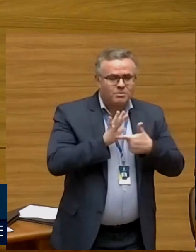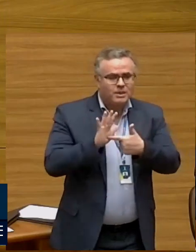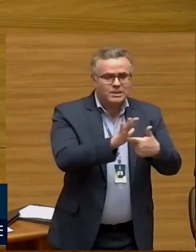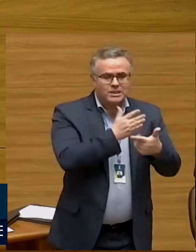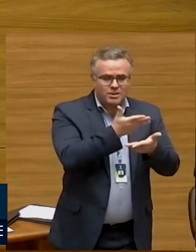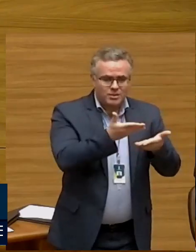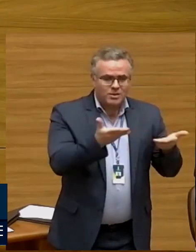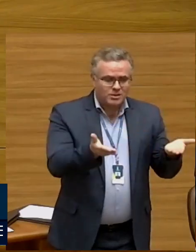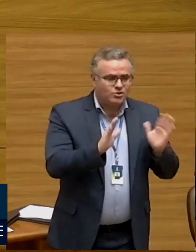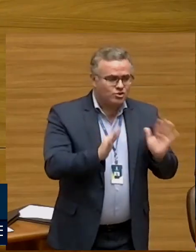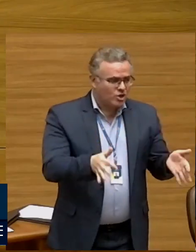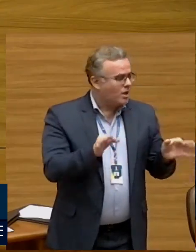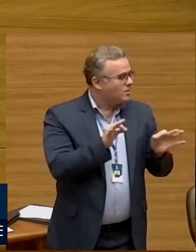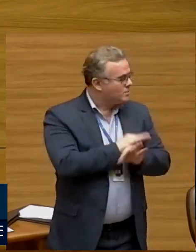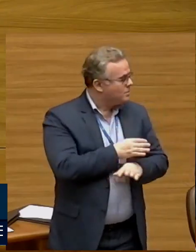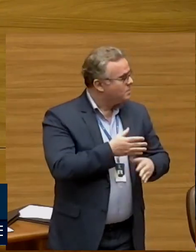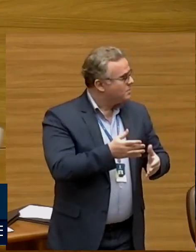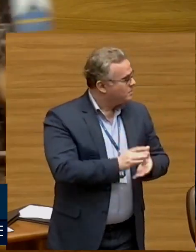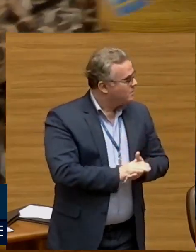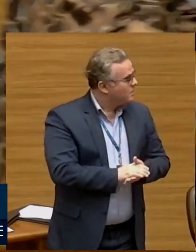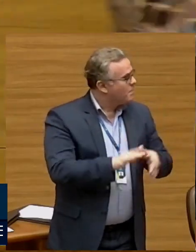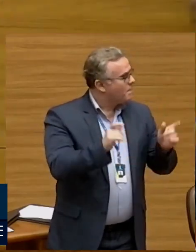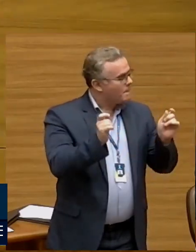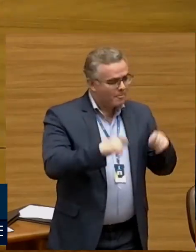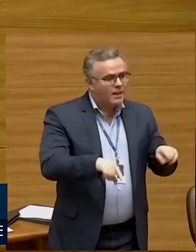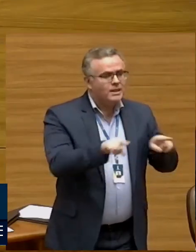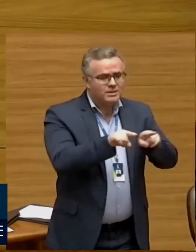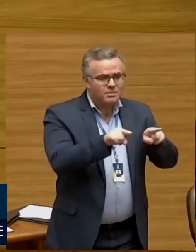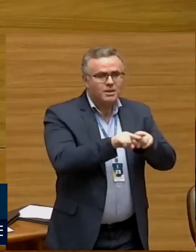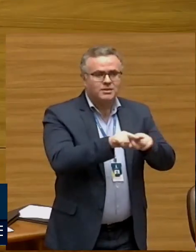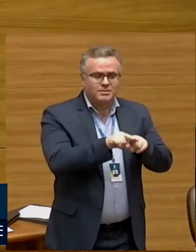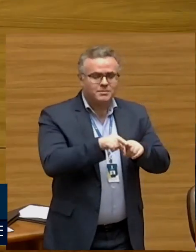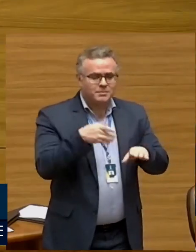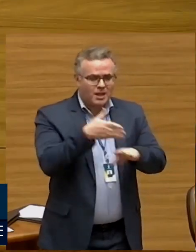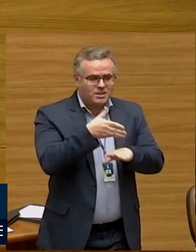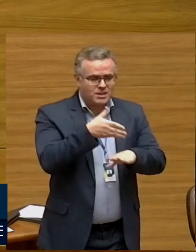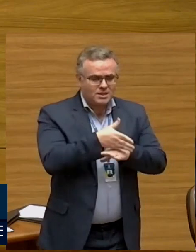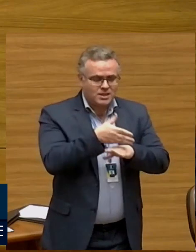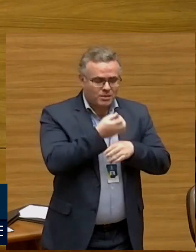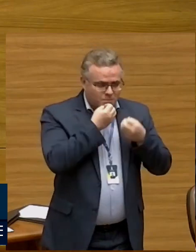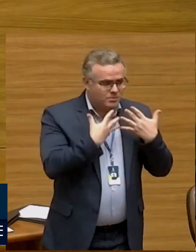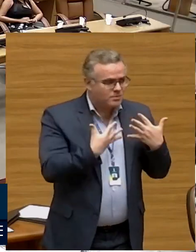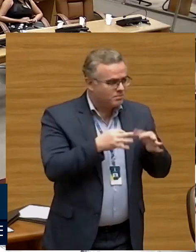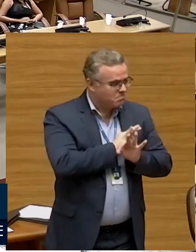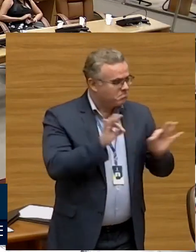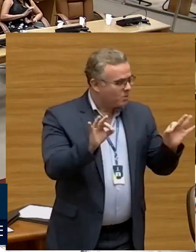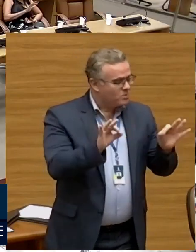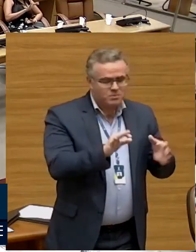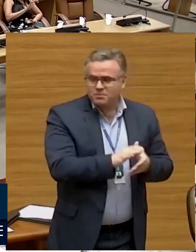como outras pessoas possam também acessar esse serviço tão importante.